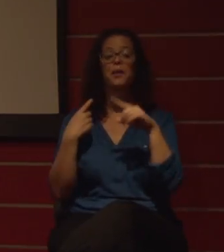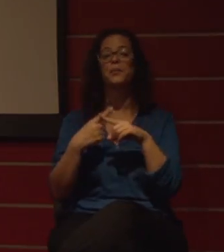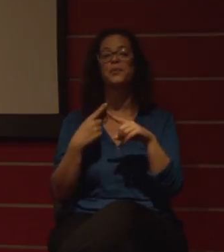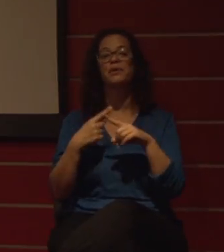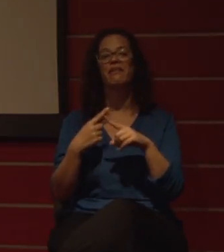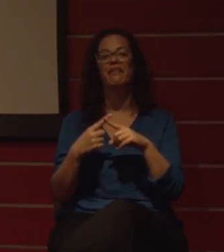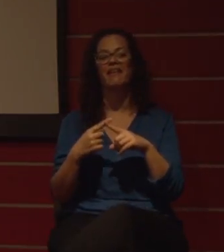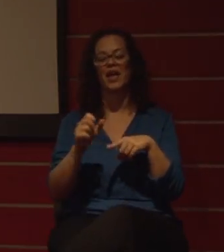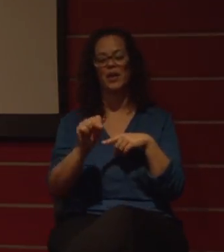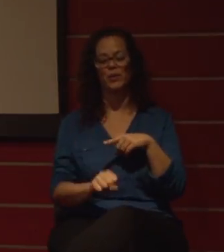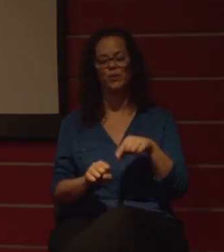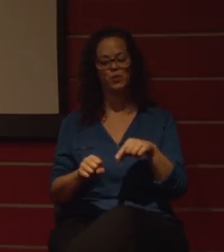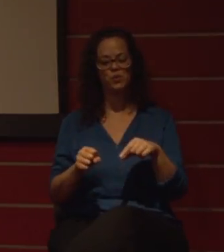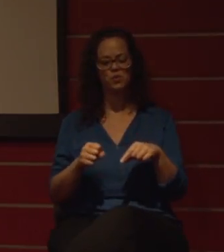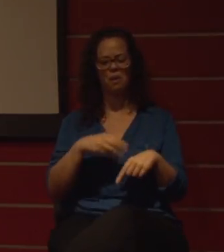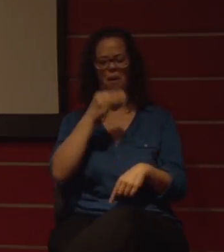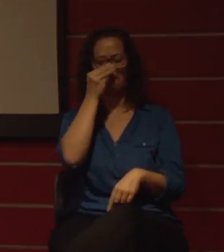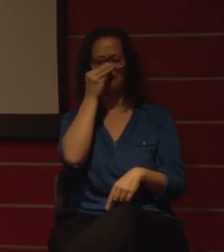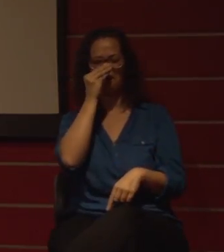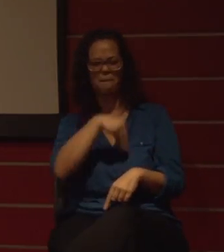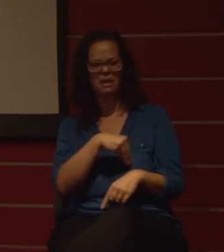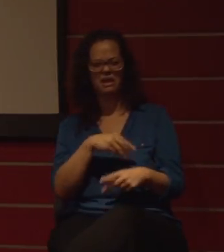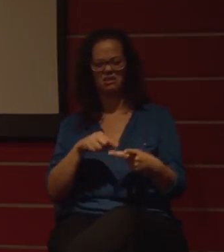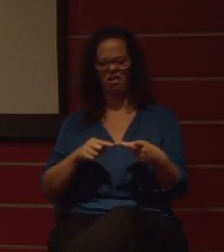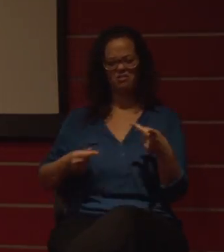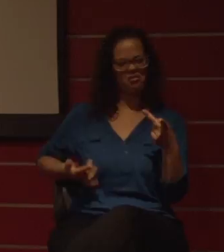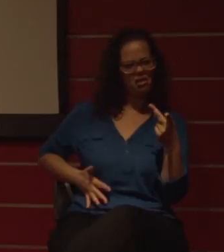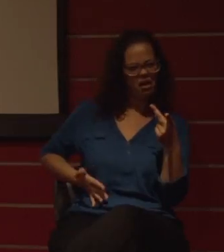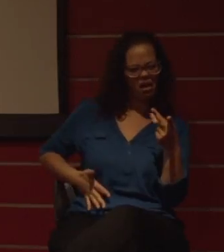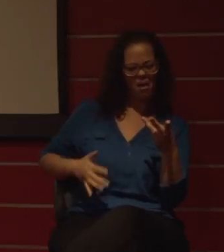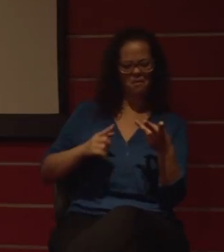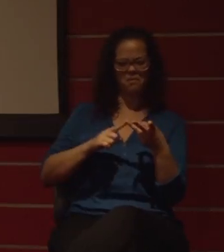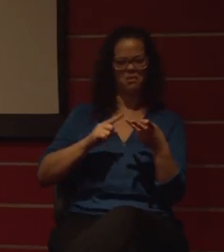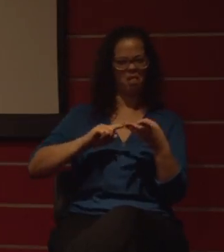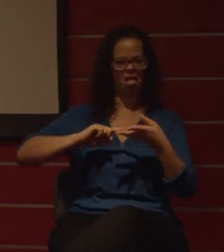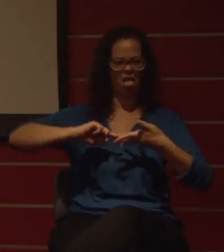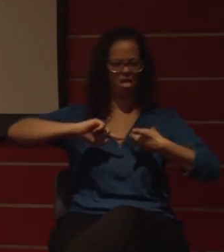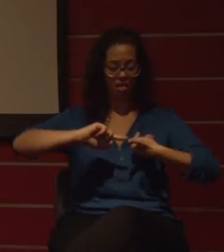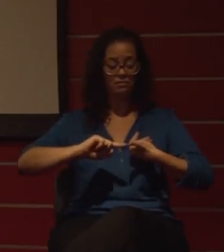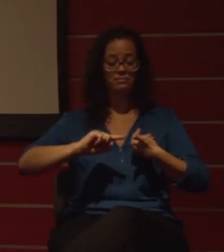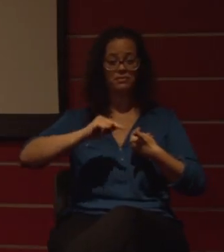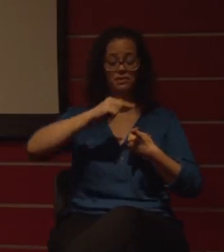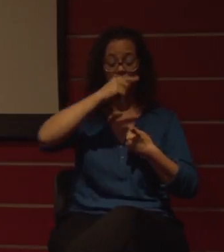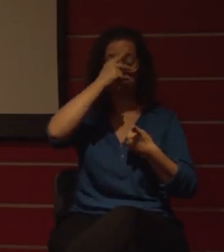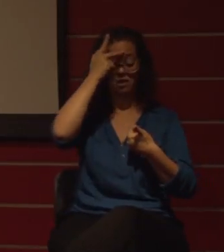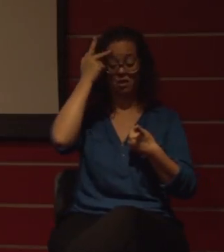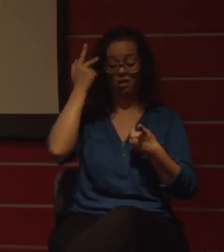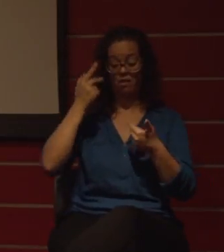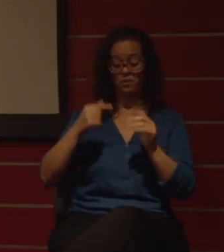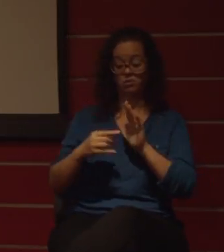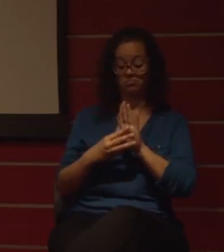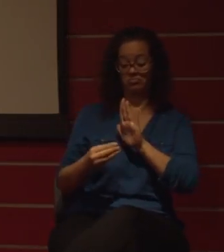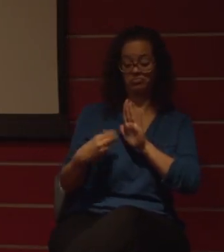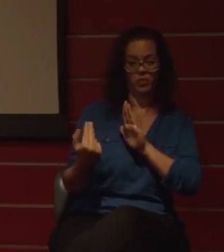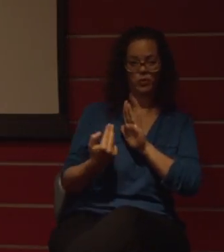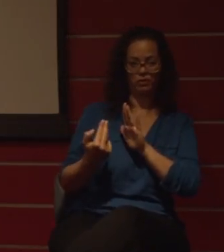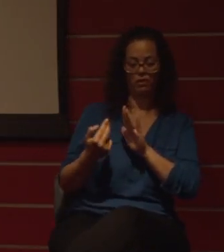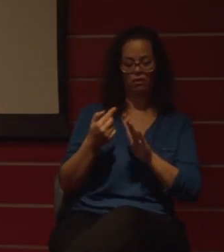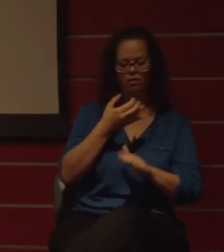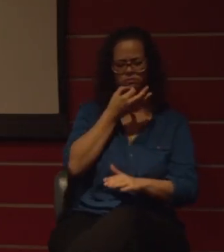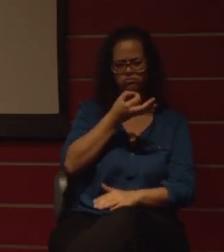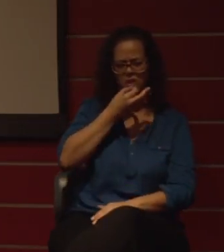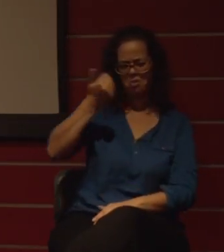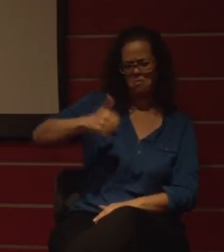eh preguiçosos eram vagabundos eram não sei o que então Ou seja é alguém que ao fazer uma crítica